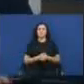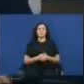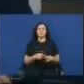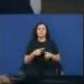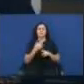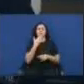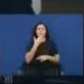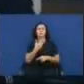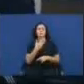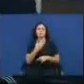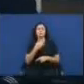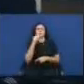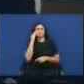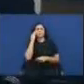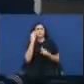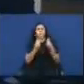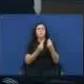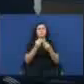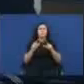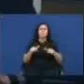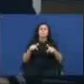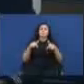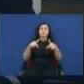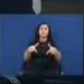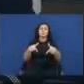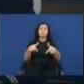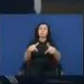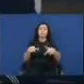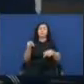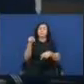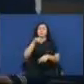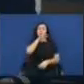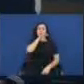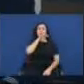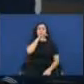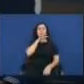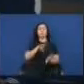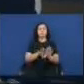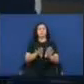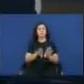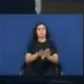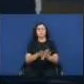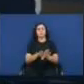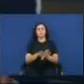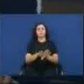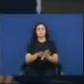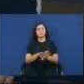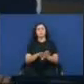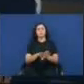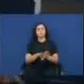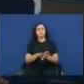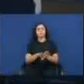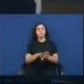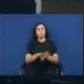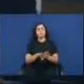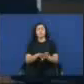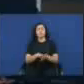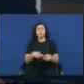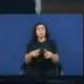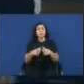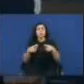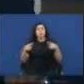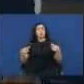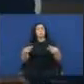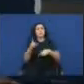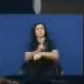pedi para que pensassem numa ação também na praça, realmente trazendo segurança